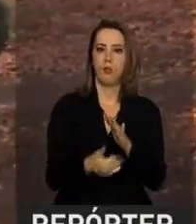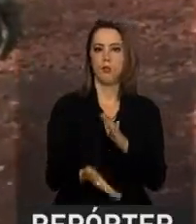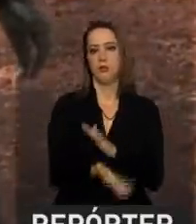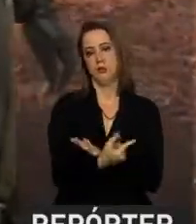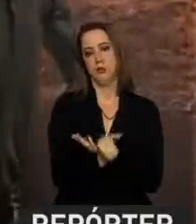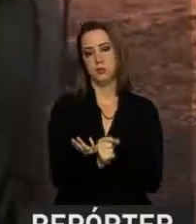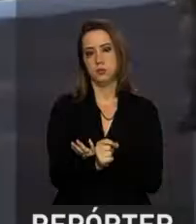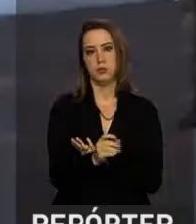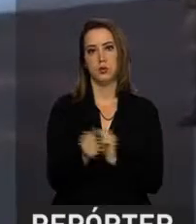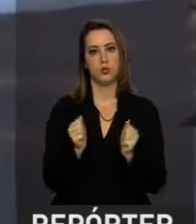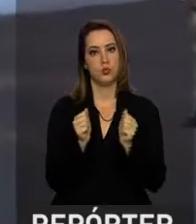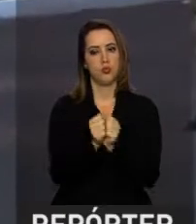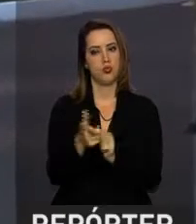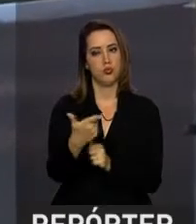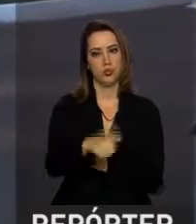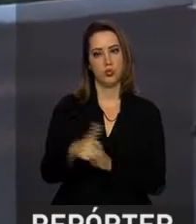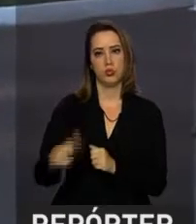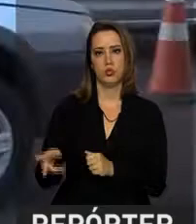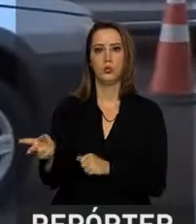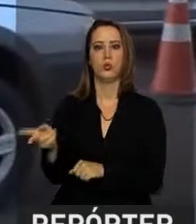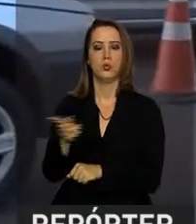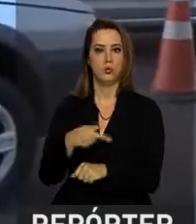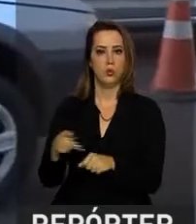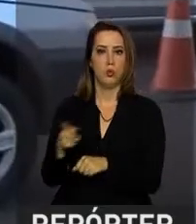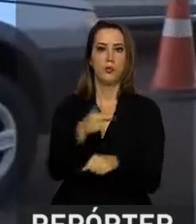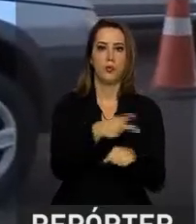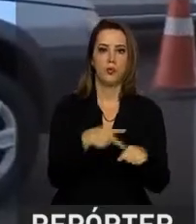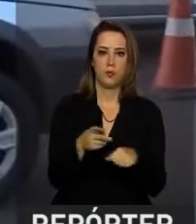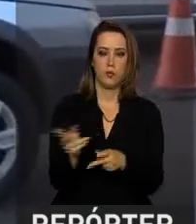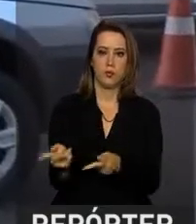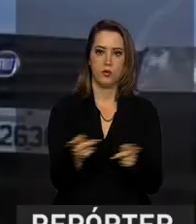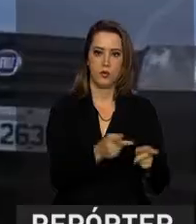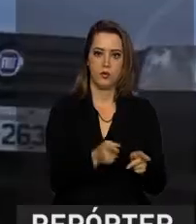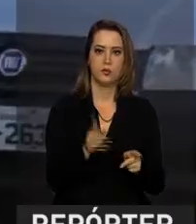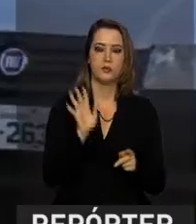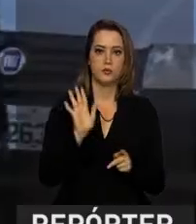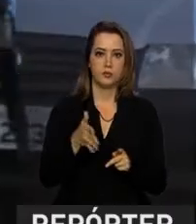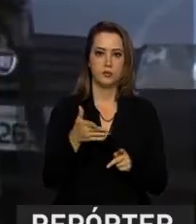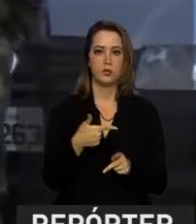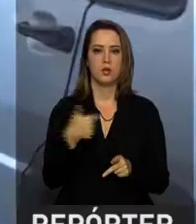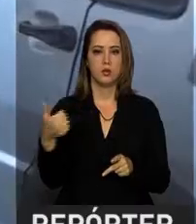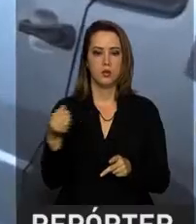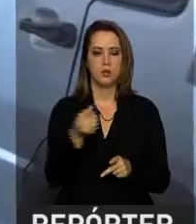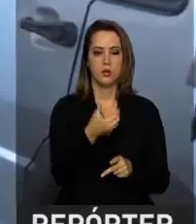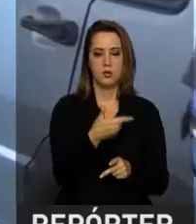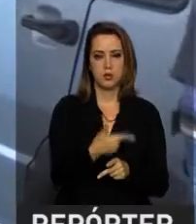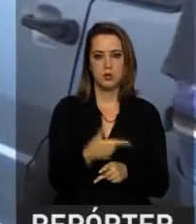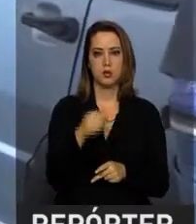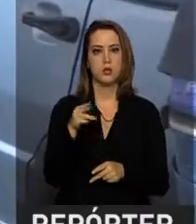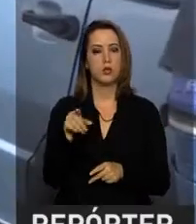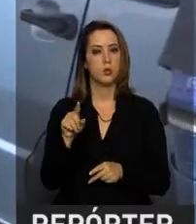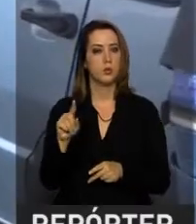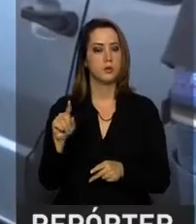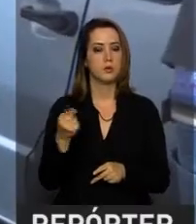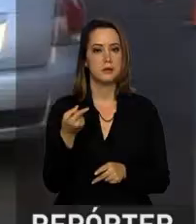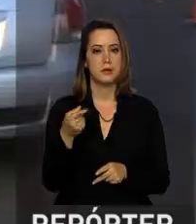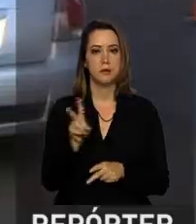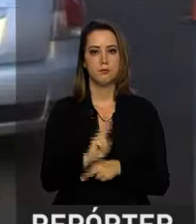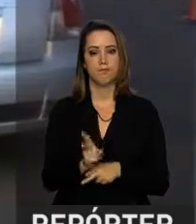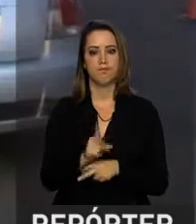sul americanos até agora 102 mil inspeções e vistorias em veículos já foram realizadas nas estradas